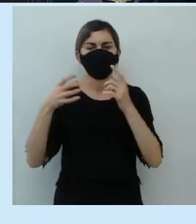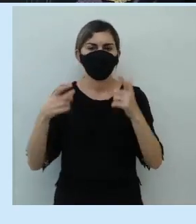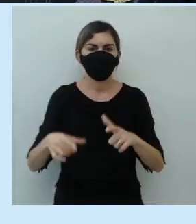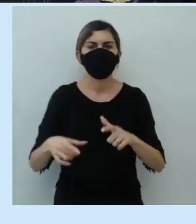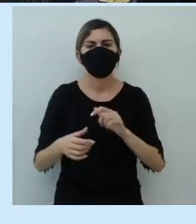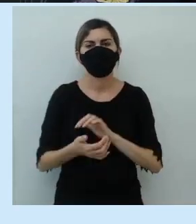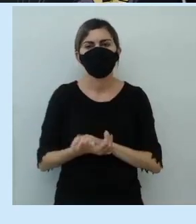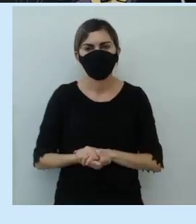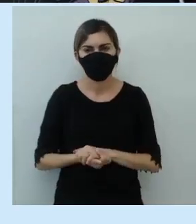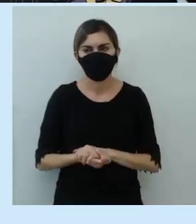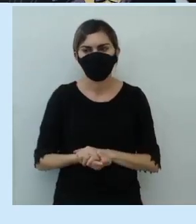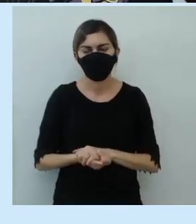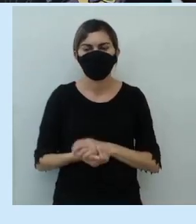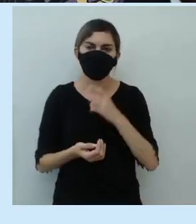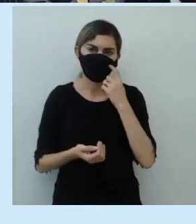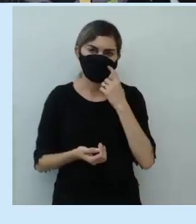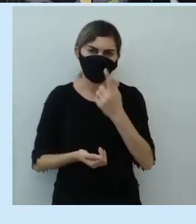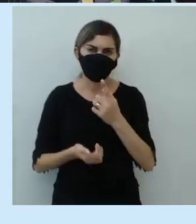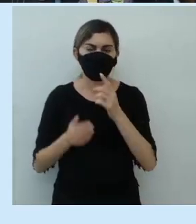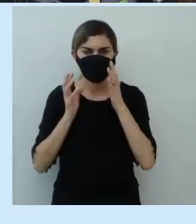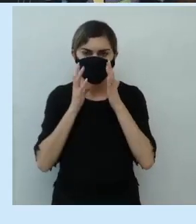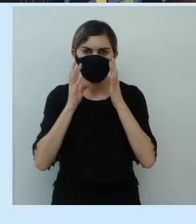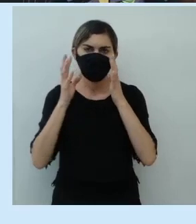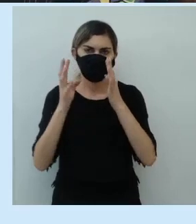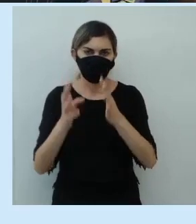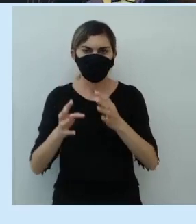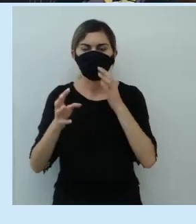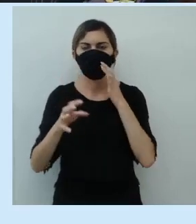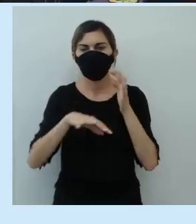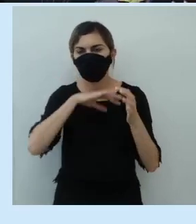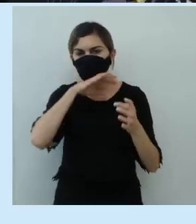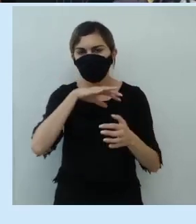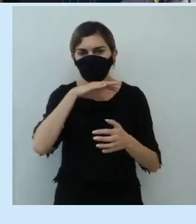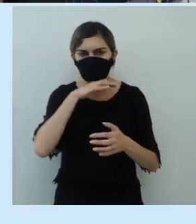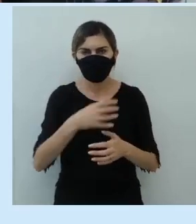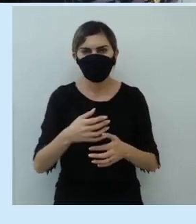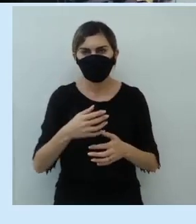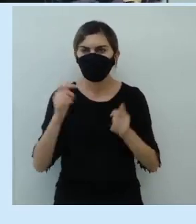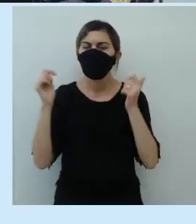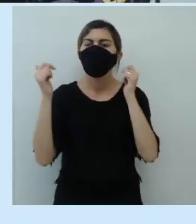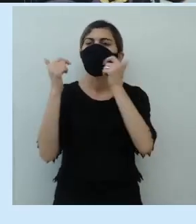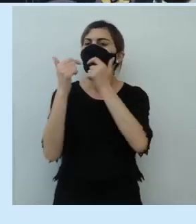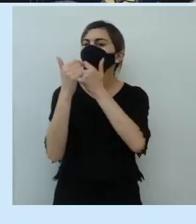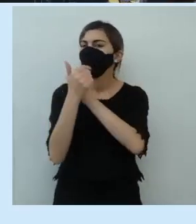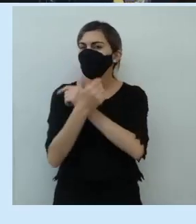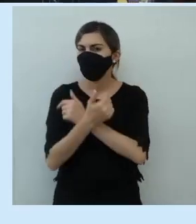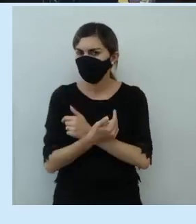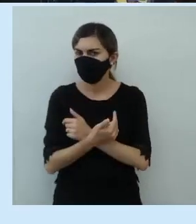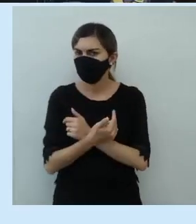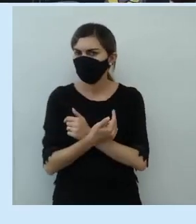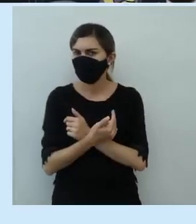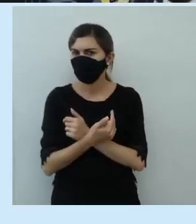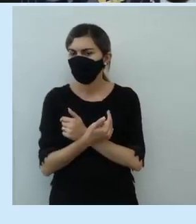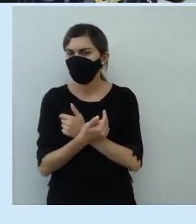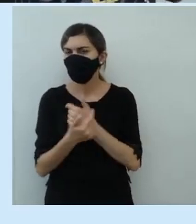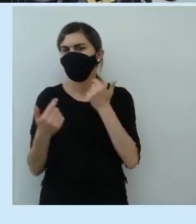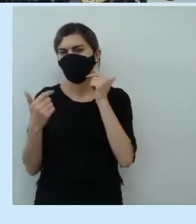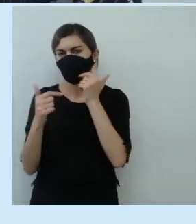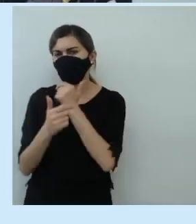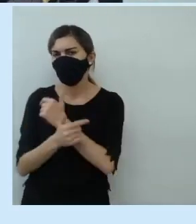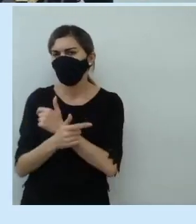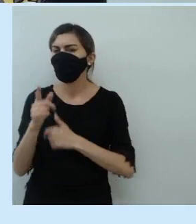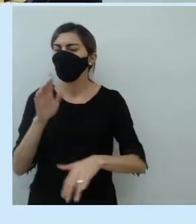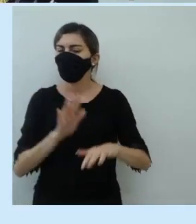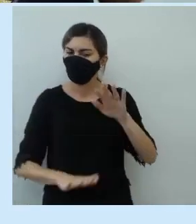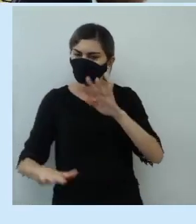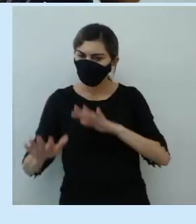gente? Olha, na atenção dos animais, as atitudes do homem, o humor. Tá bom?